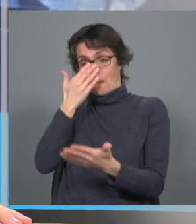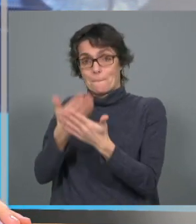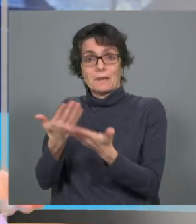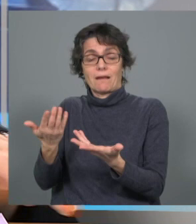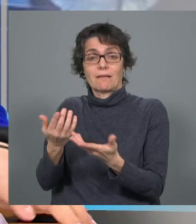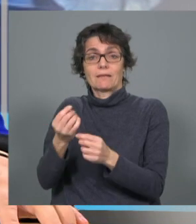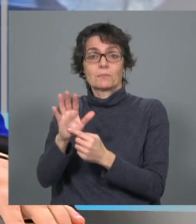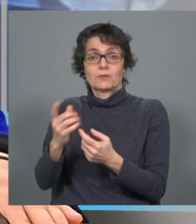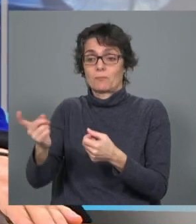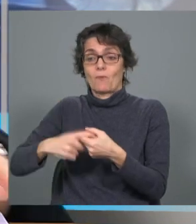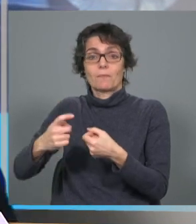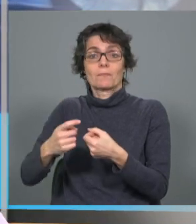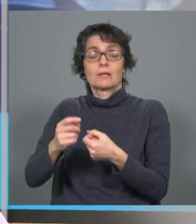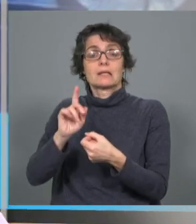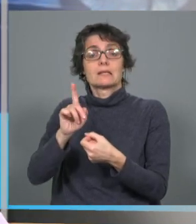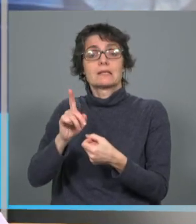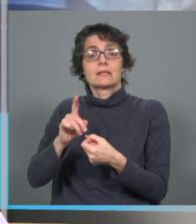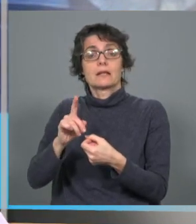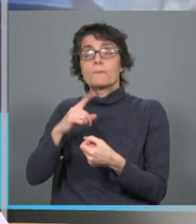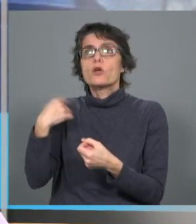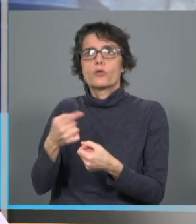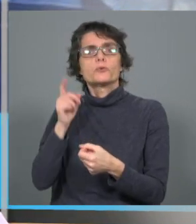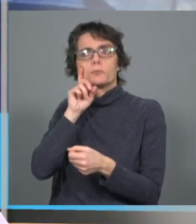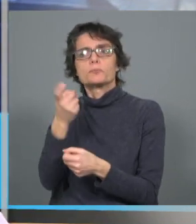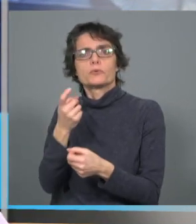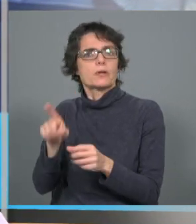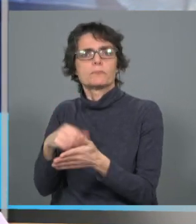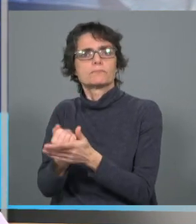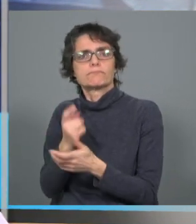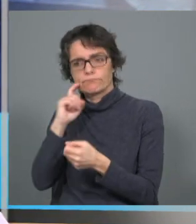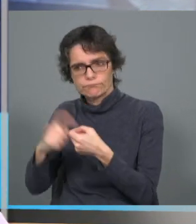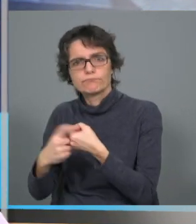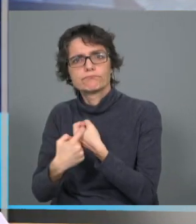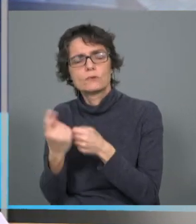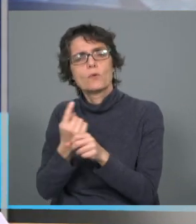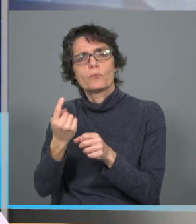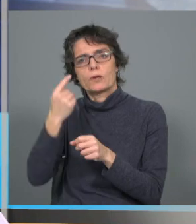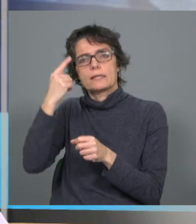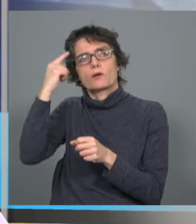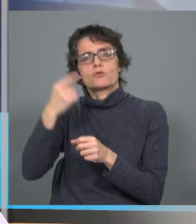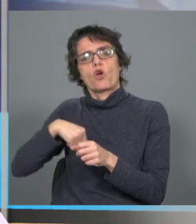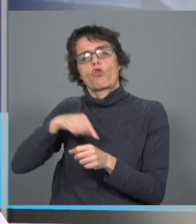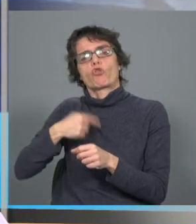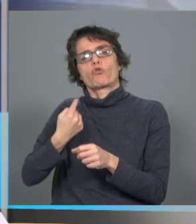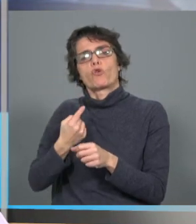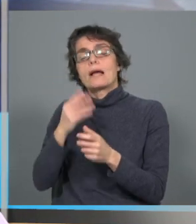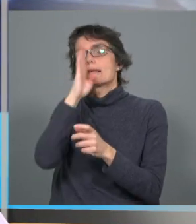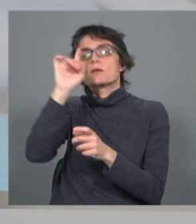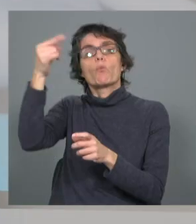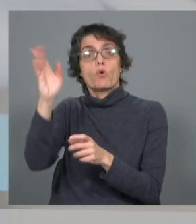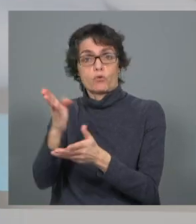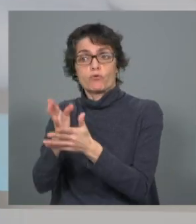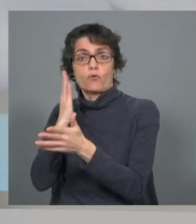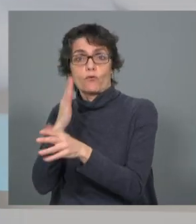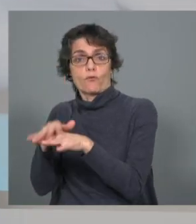parceria com, por exemplo, procuramos sempre parcerias, porque a ideia não é sermos nós a fazer quando outros já fazem, não é?